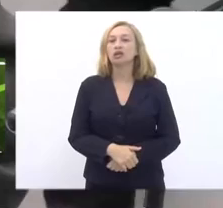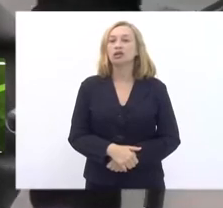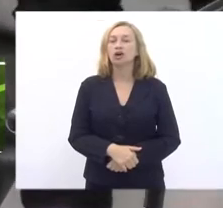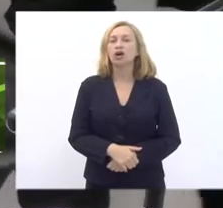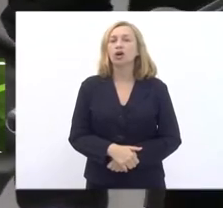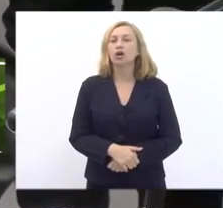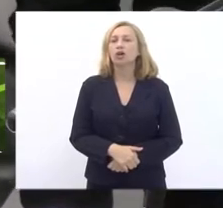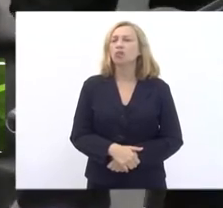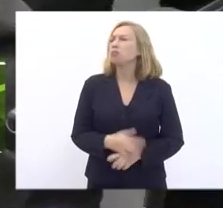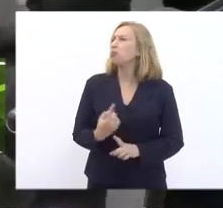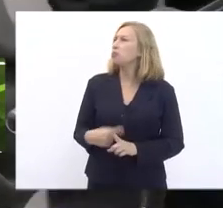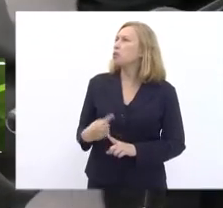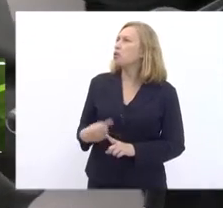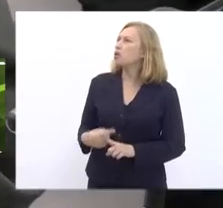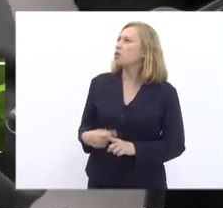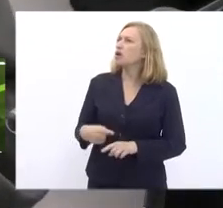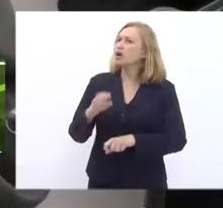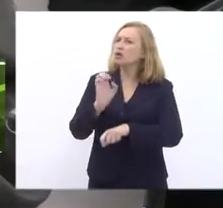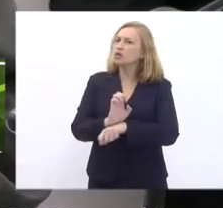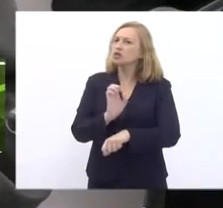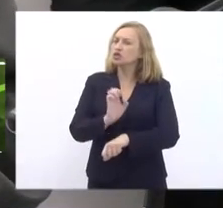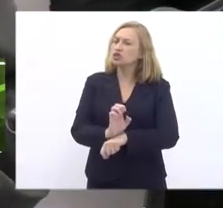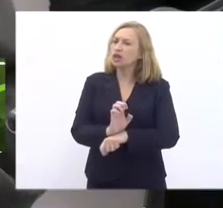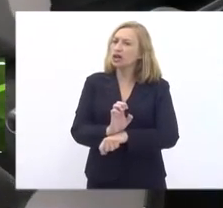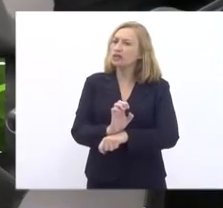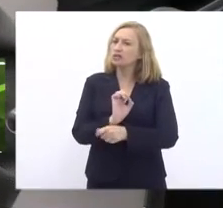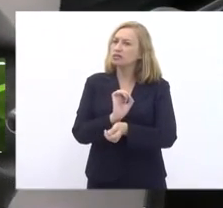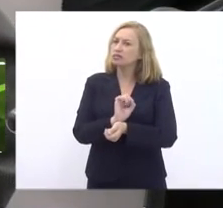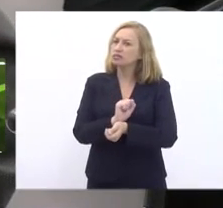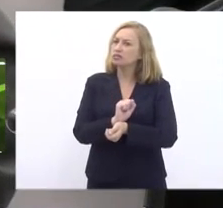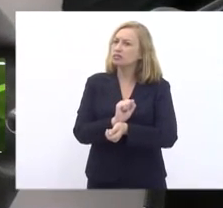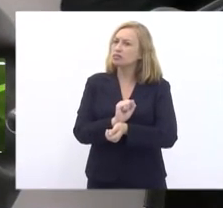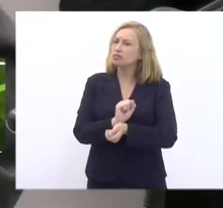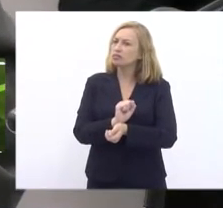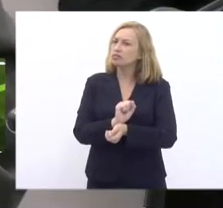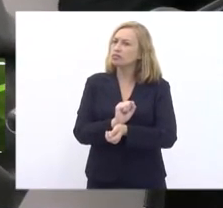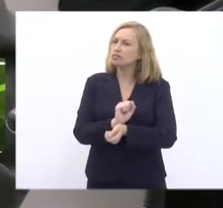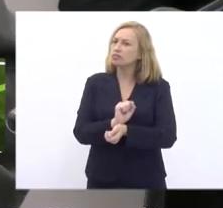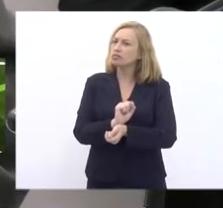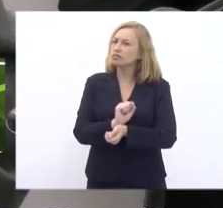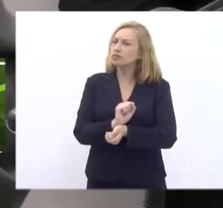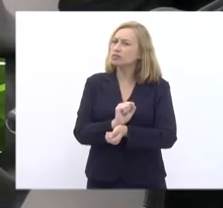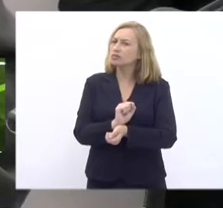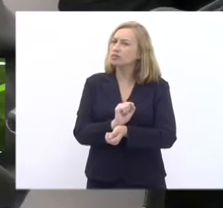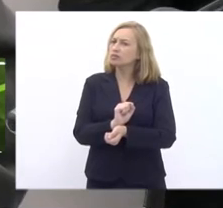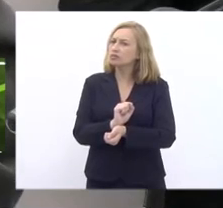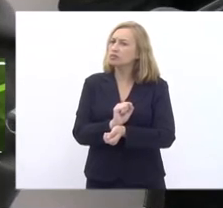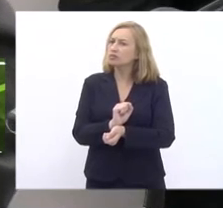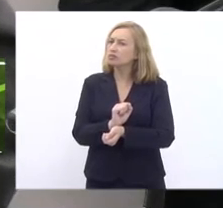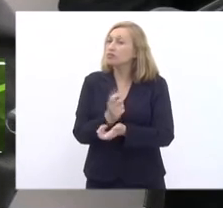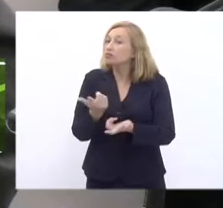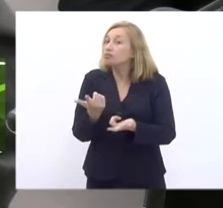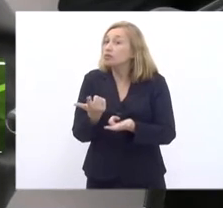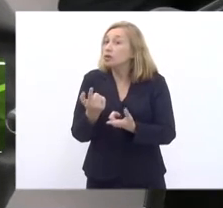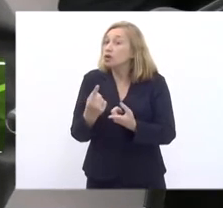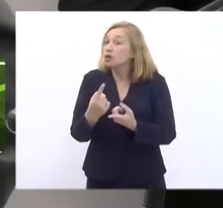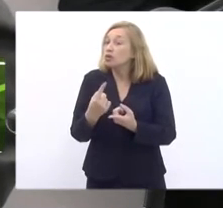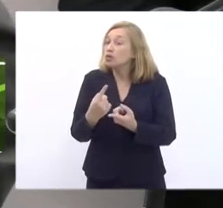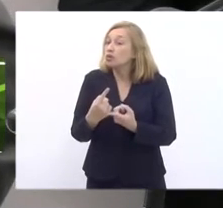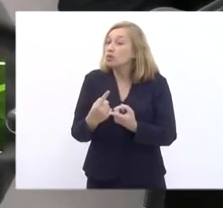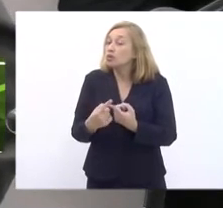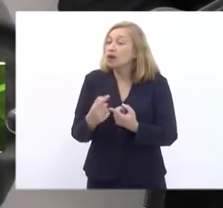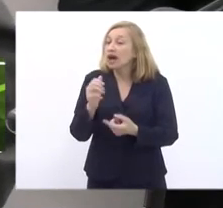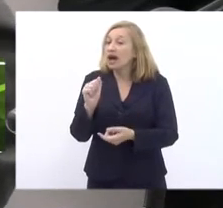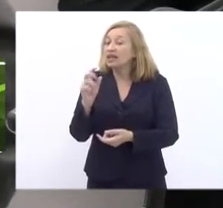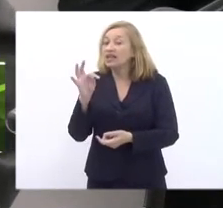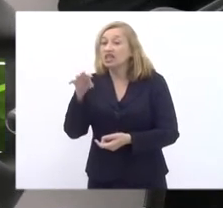que que nessa questão o Estado está em mora. Por que que o Estado está em mora? Porque, no termo